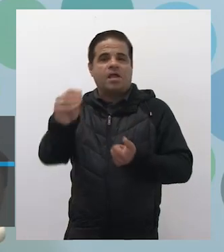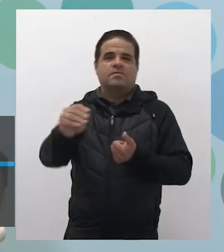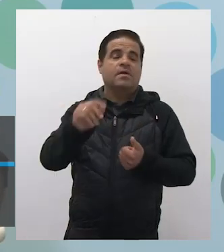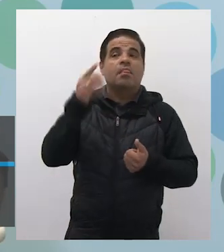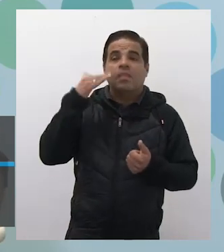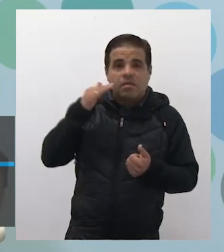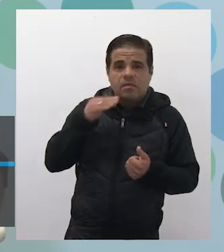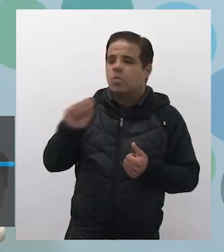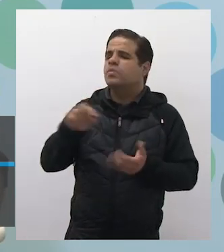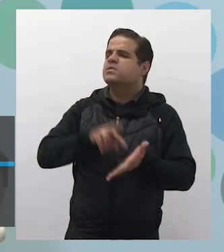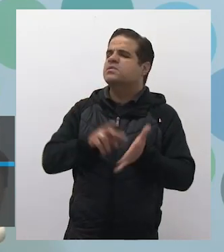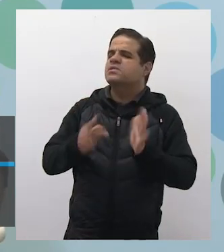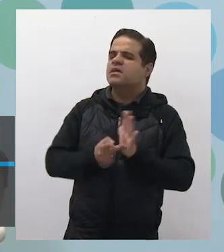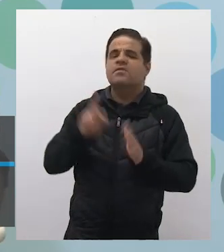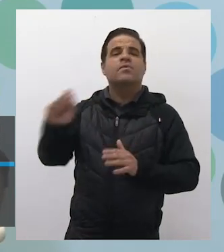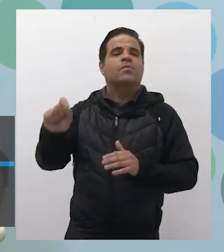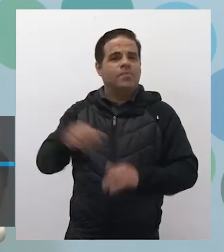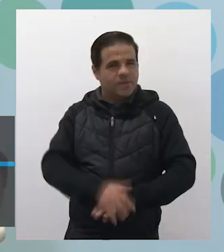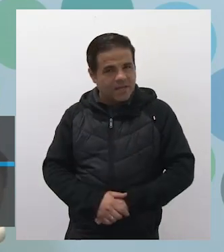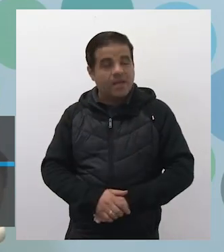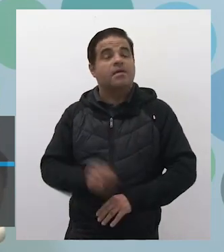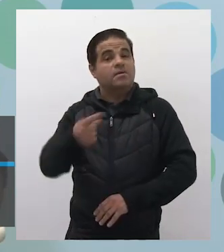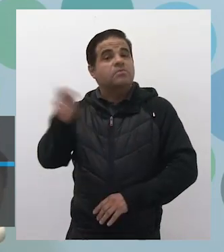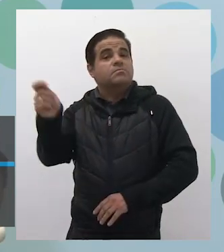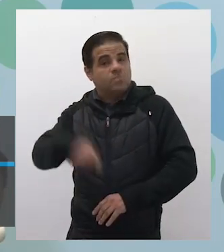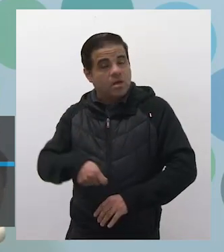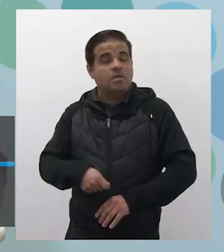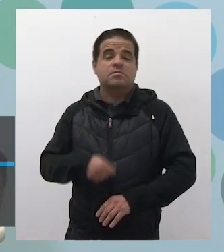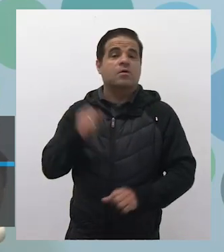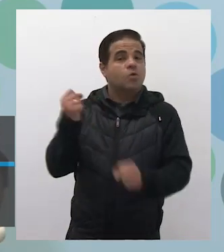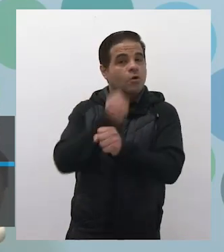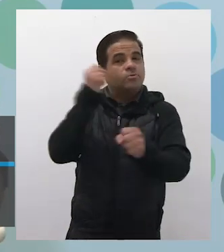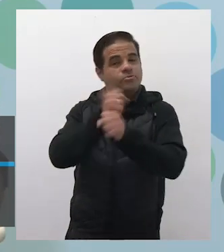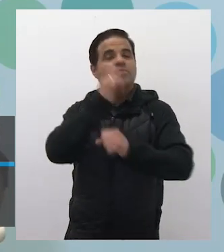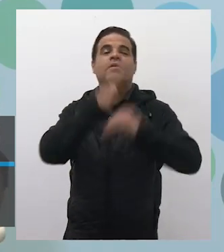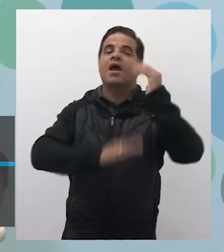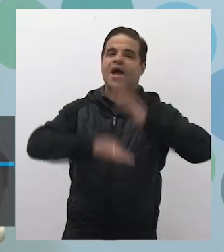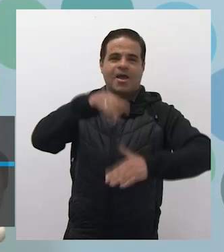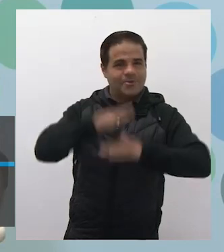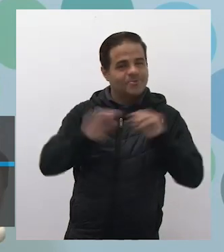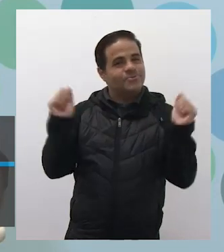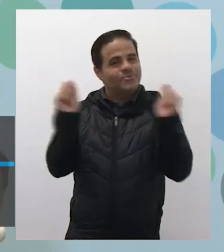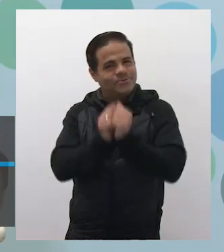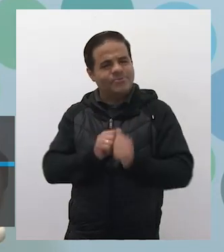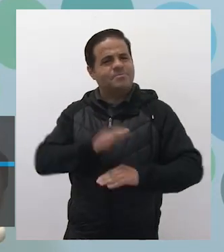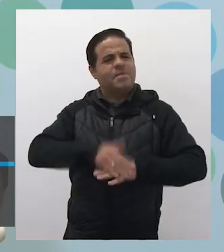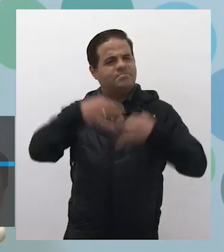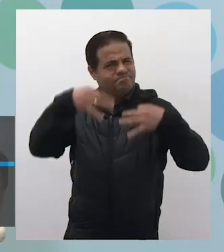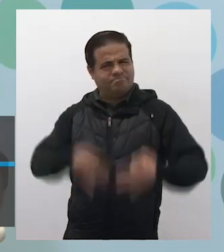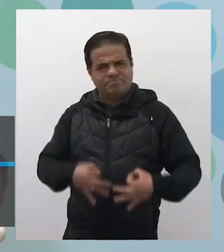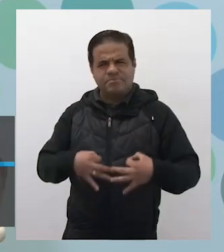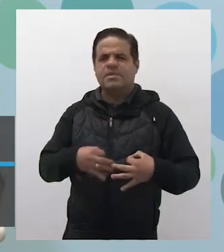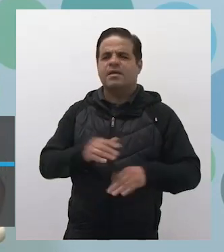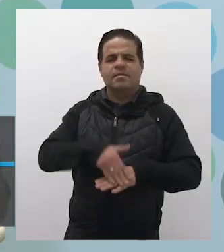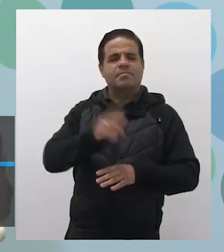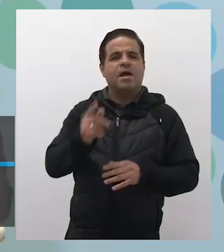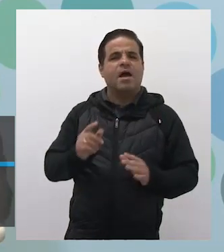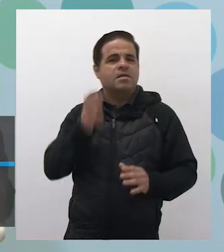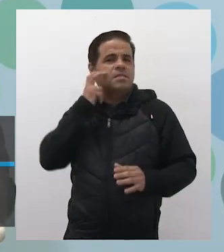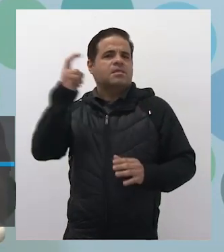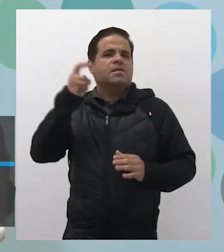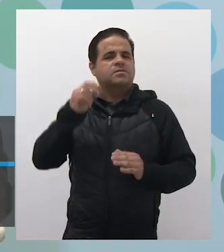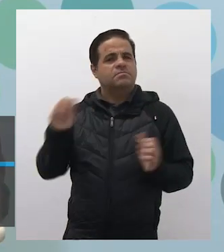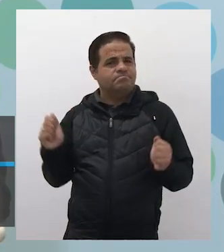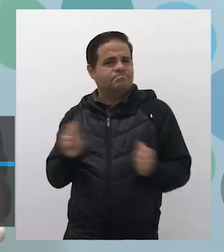entender o que aquilo significa, para que a gente possa realmente construir essas ações de forma mais coerente, mais